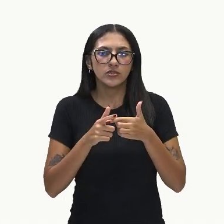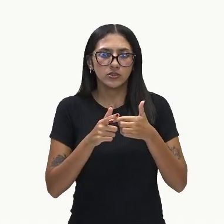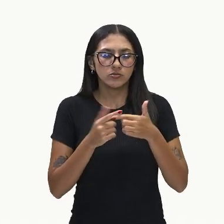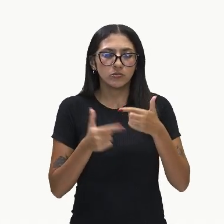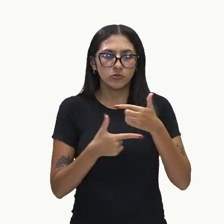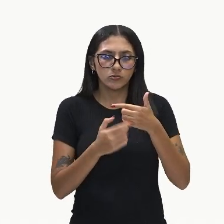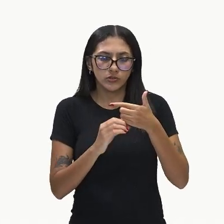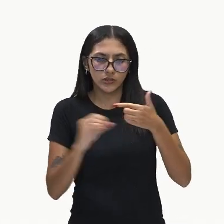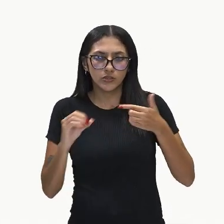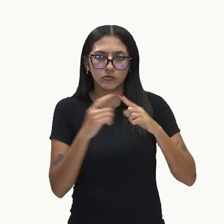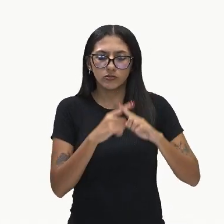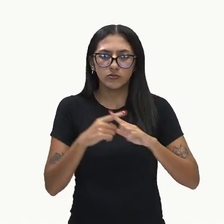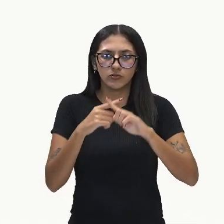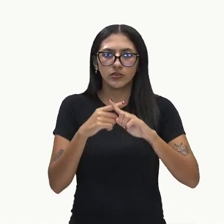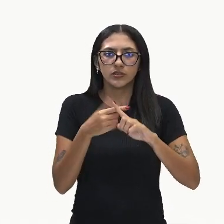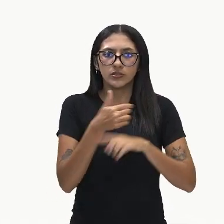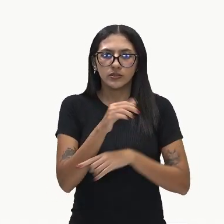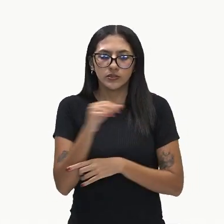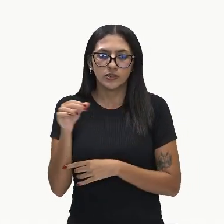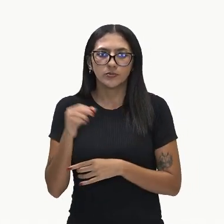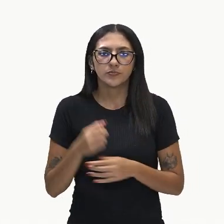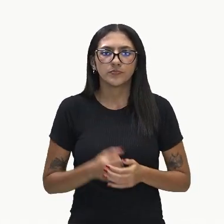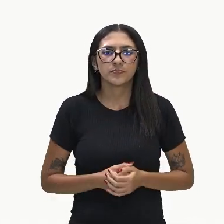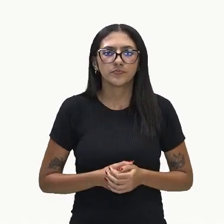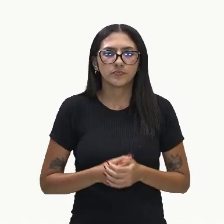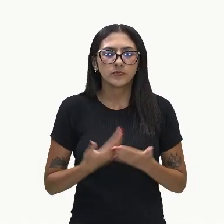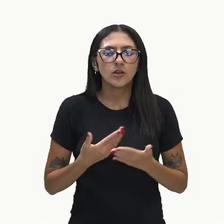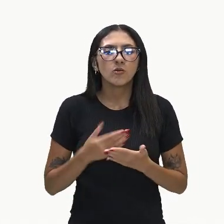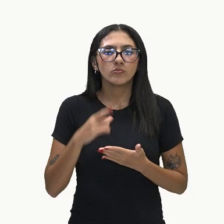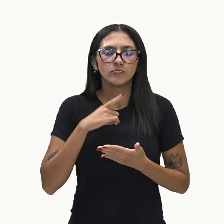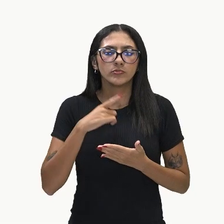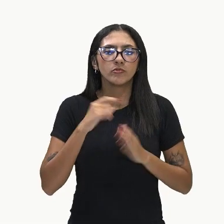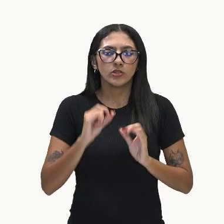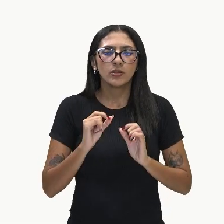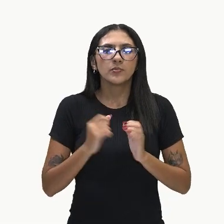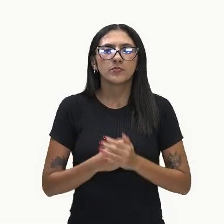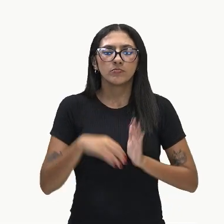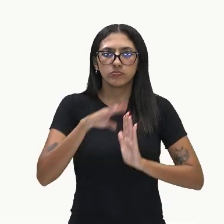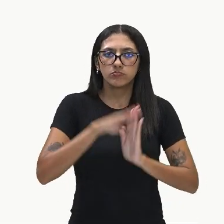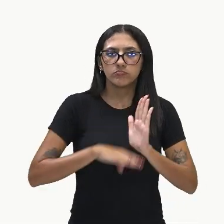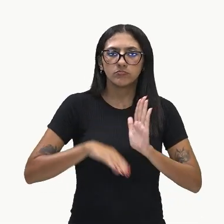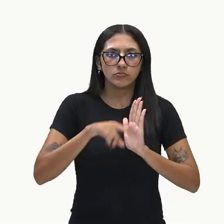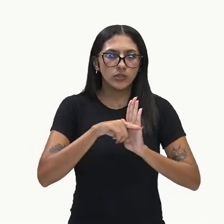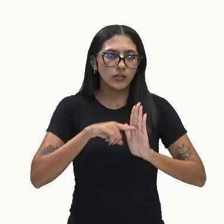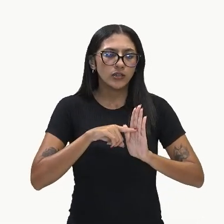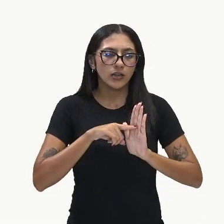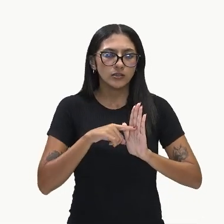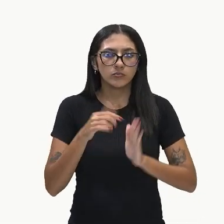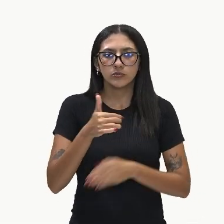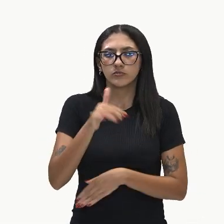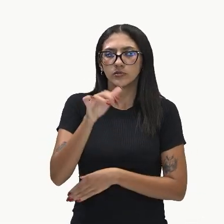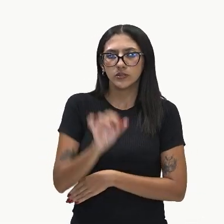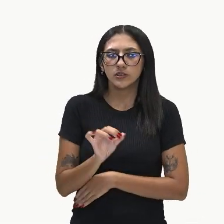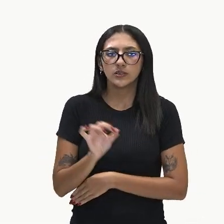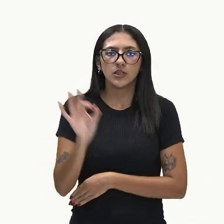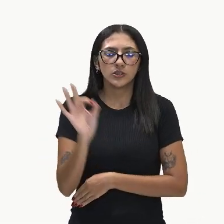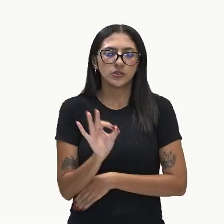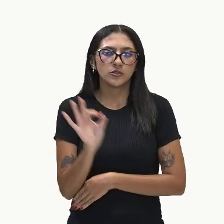100. 0,1 vezes 100, então significa que houve um decréscimo ou um desconto